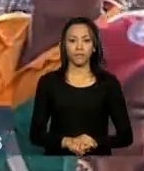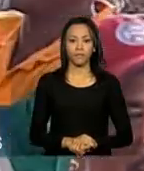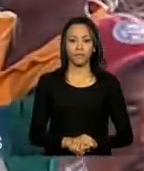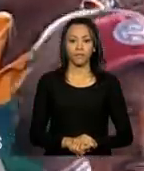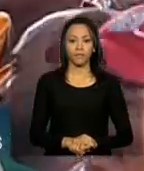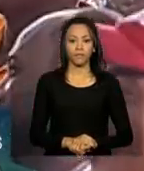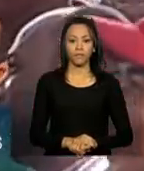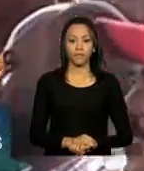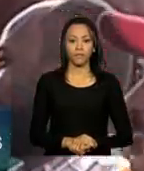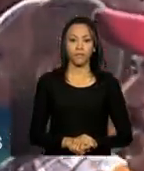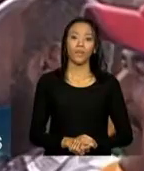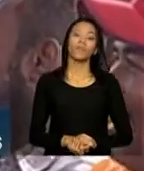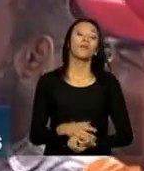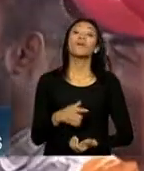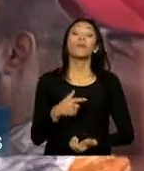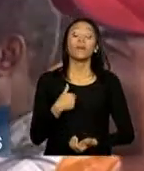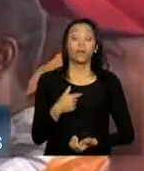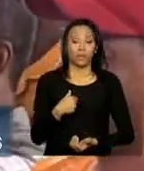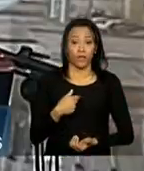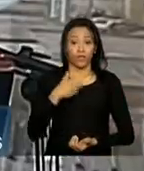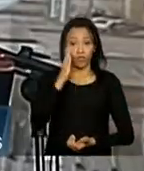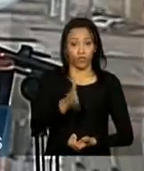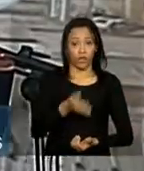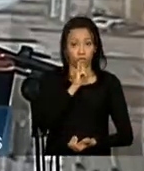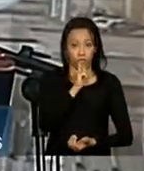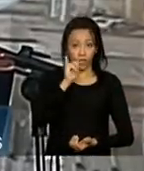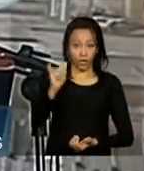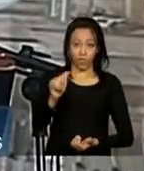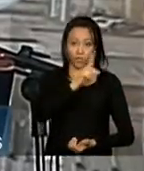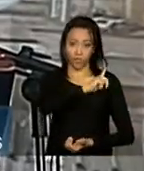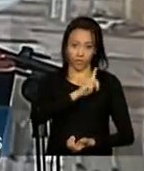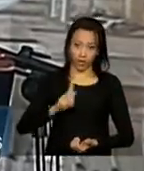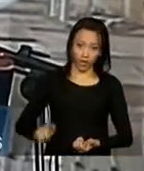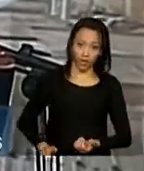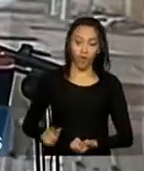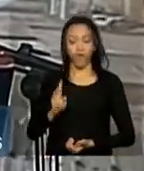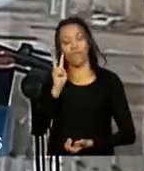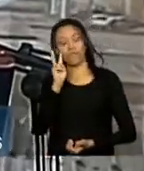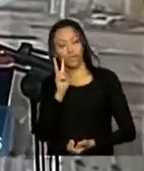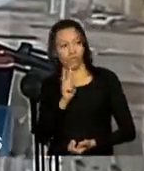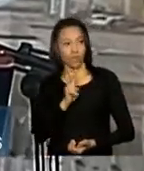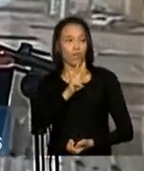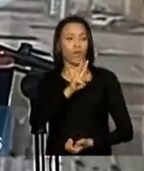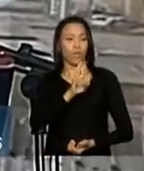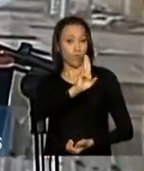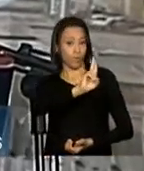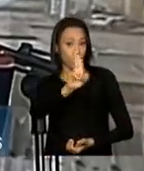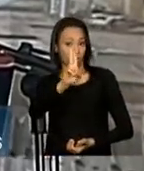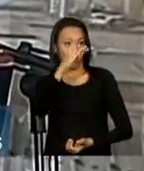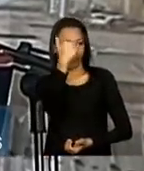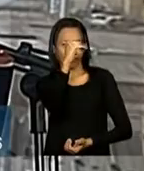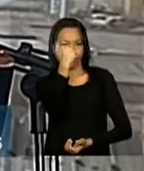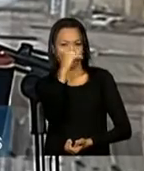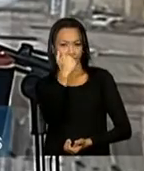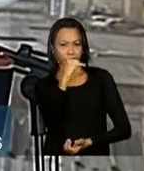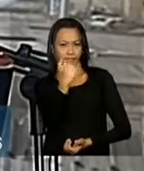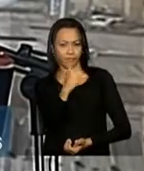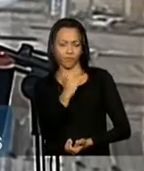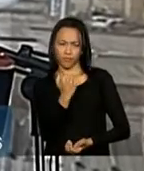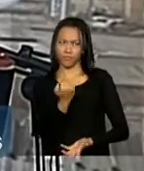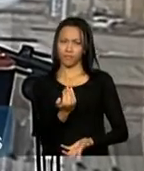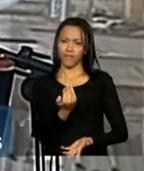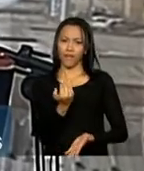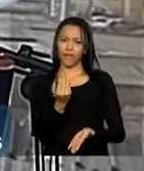Eu acabei de falar para o governador que você olha ali na lista dos nomes, não está o